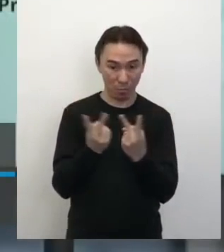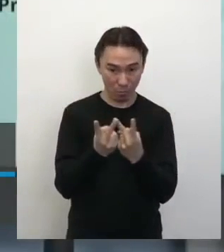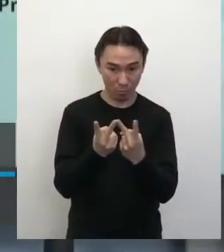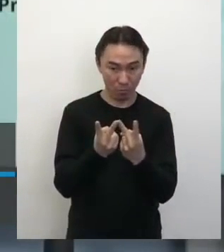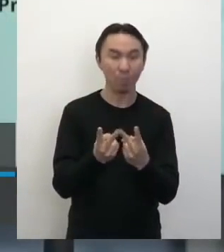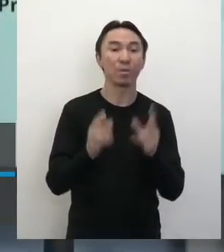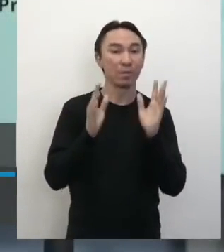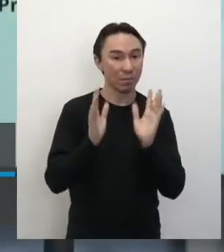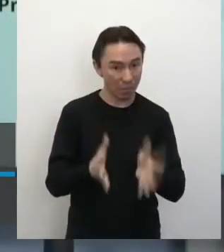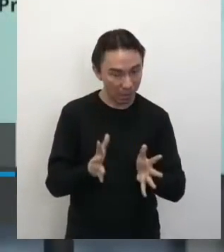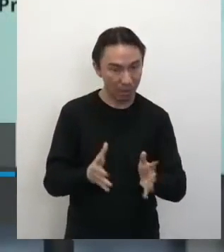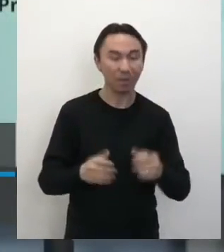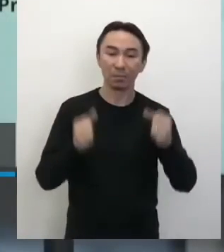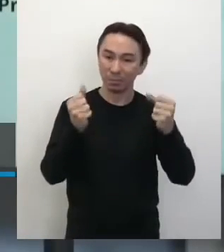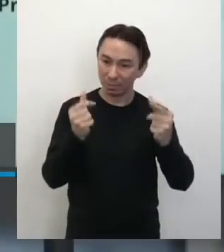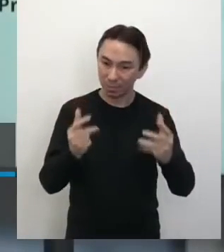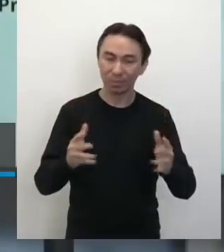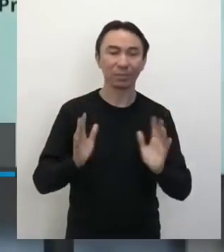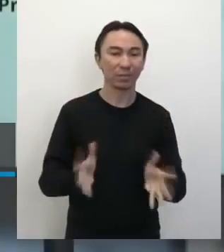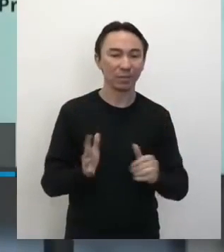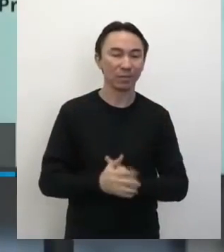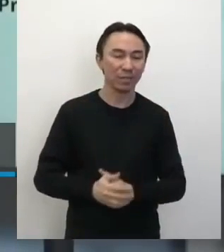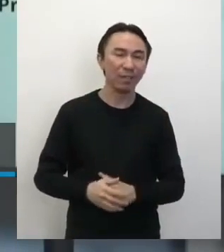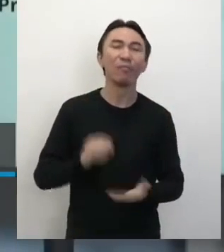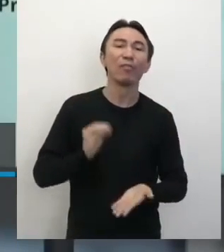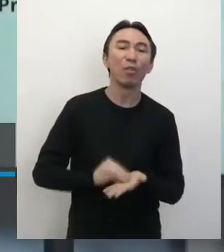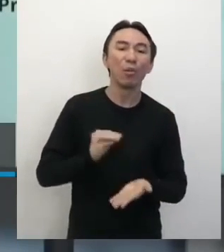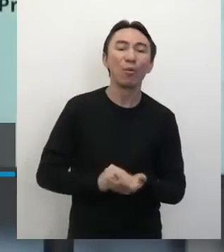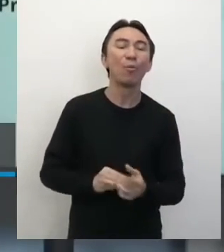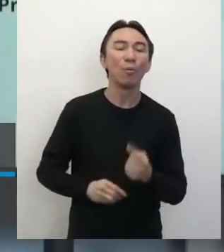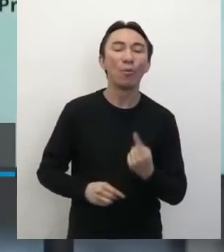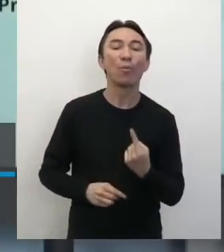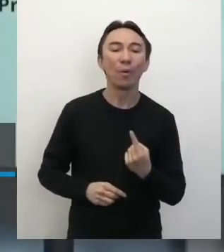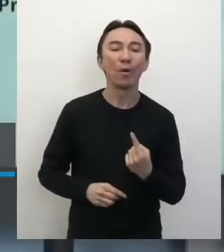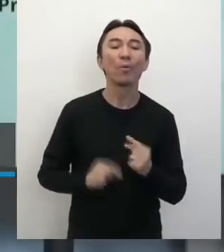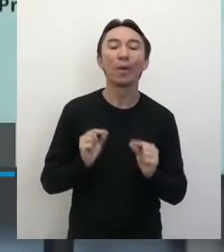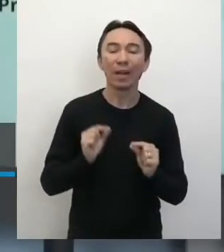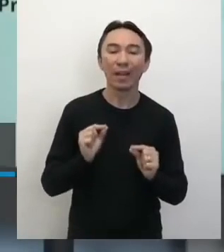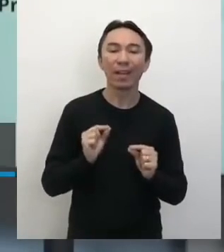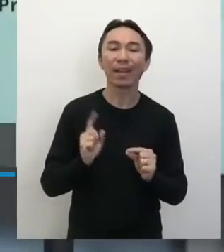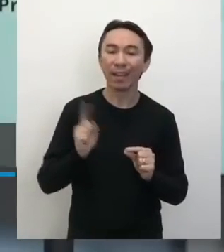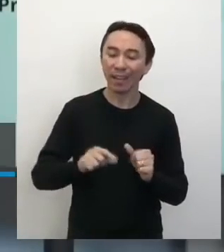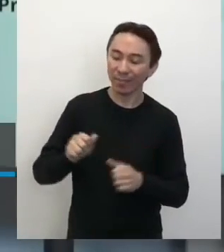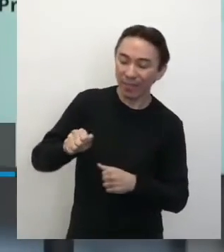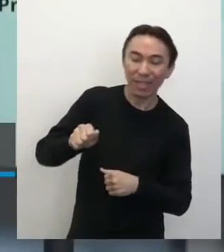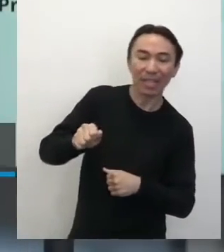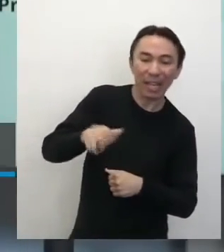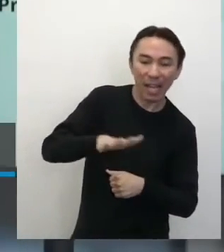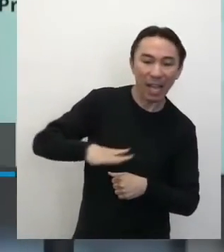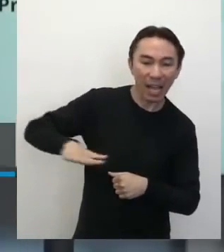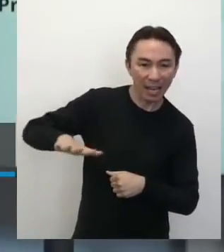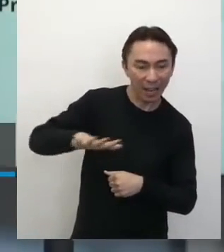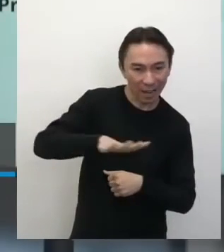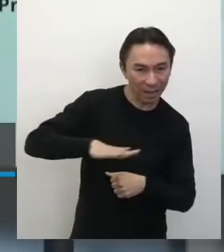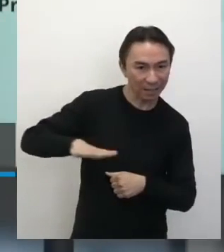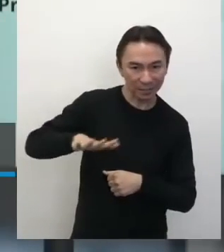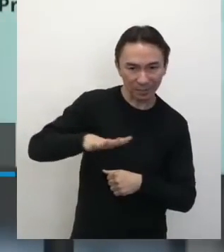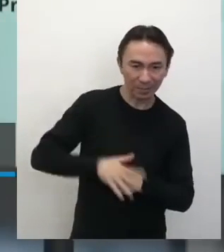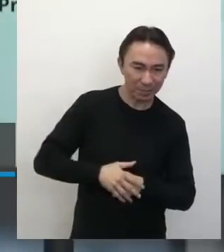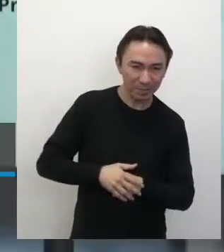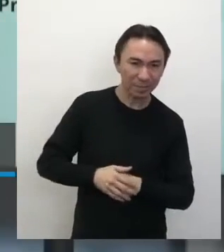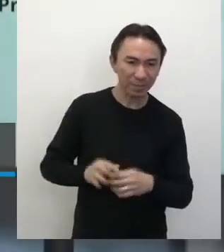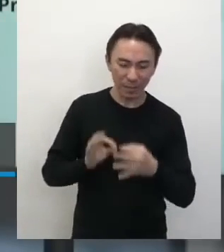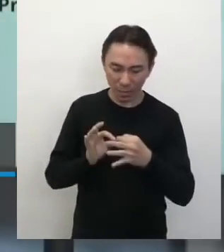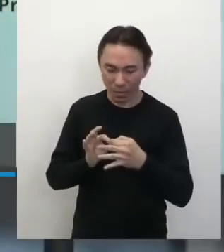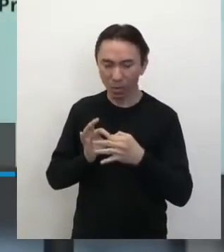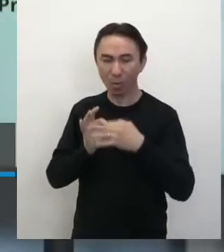de segunda-feira, né? Isso aí. Ficou faltando uma coisinha, né? Que é a área, né? Eu deixei comprimento e área, porque como já eram ideias